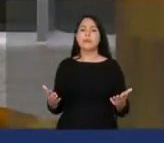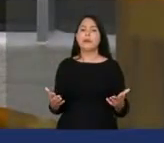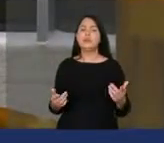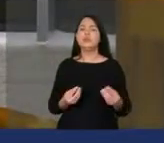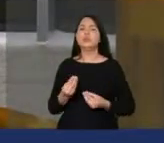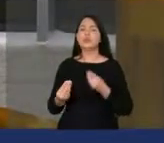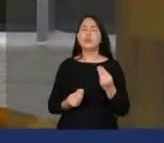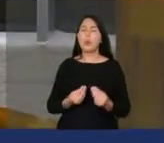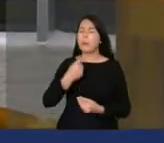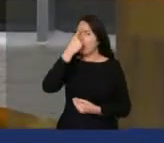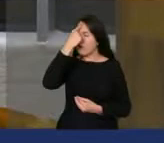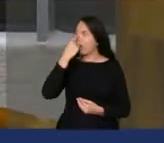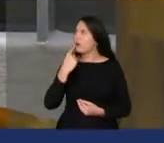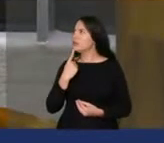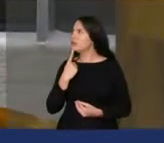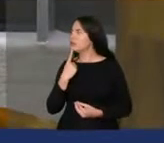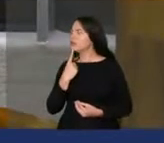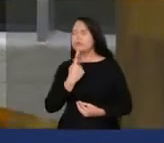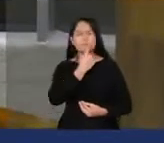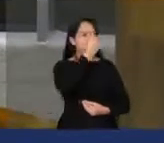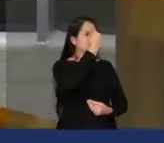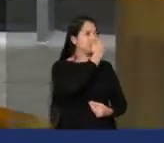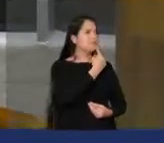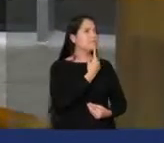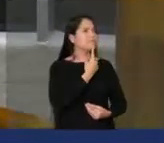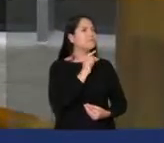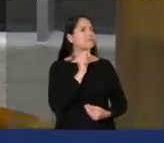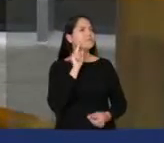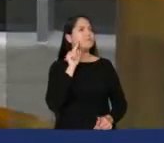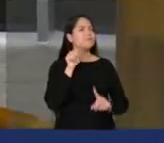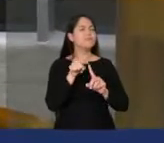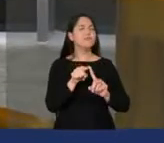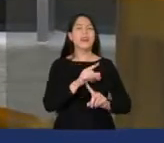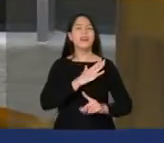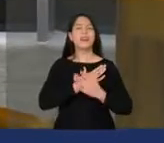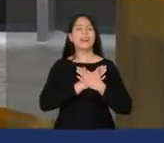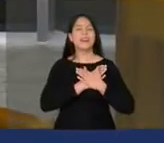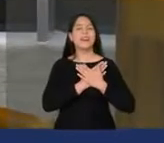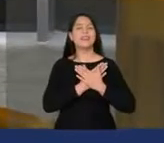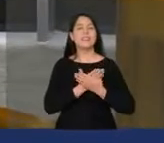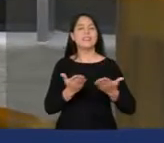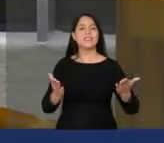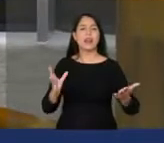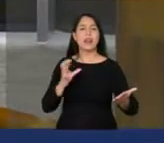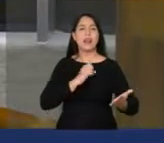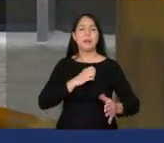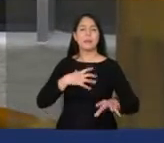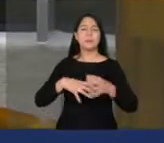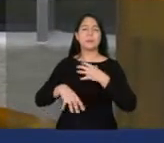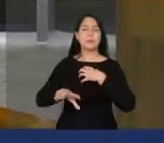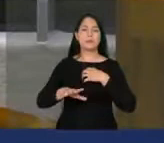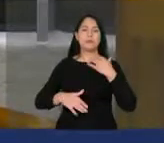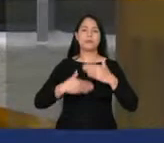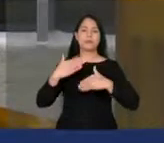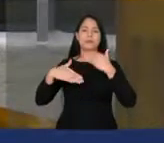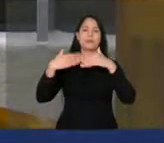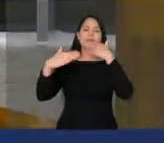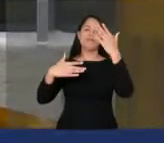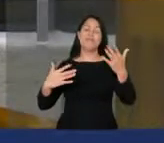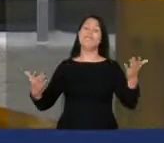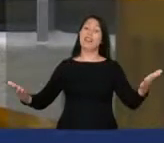ver, praticando a caridade e construindo o amor ao próximo. É, senhoras e